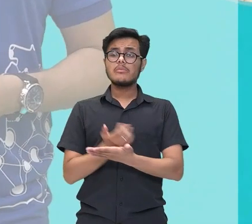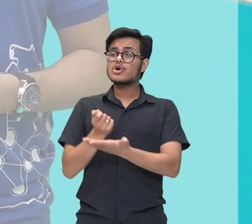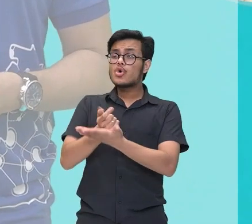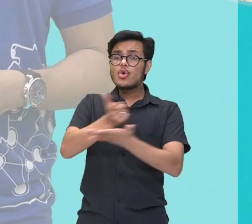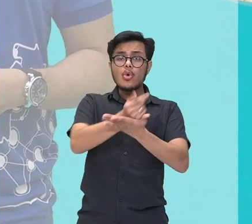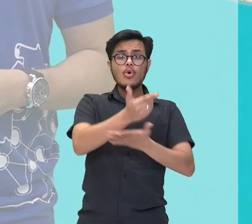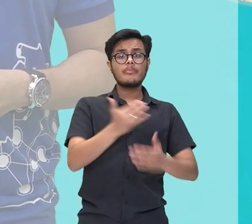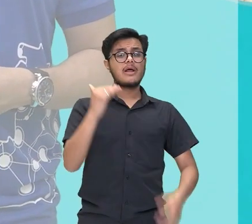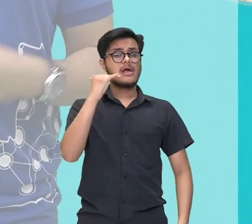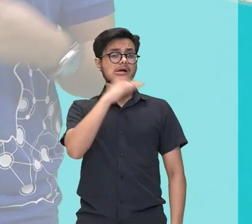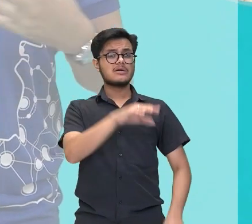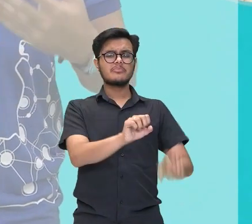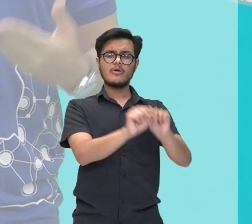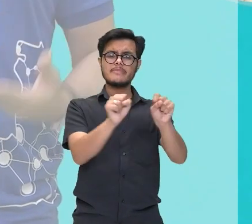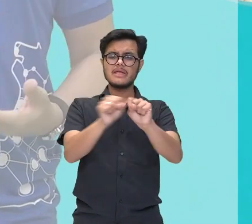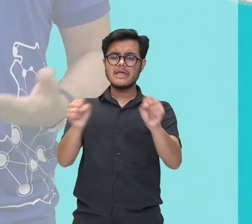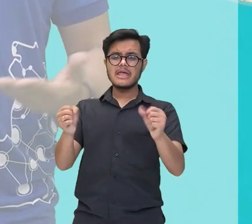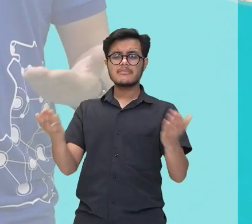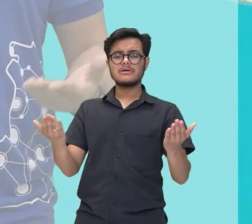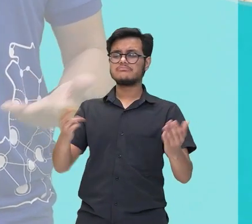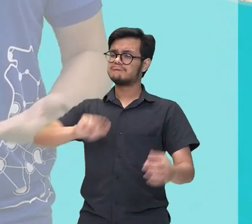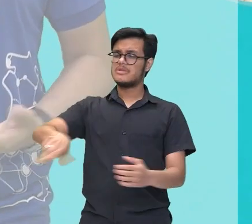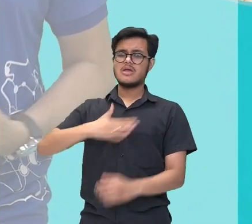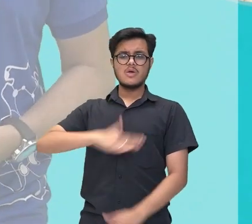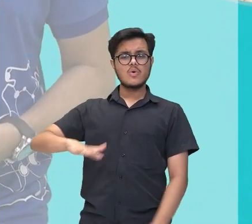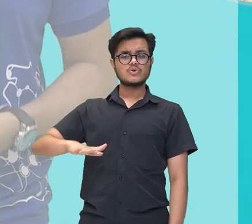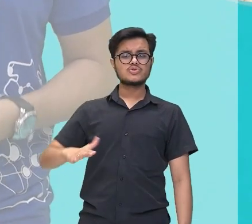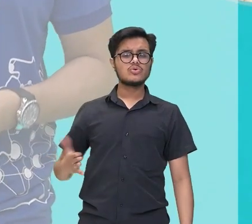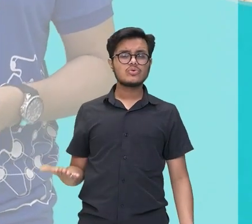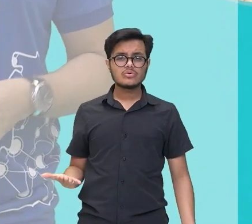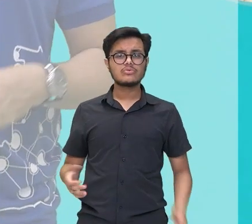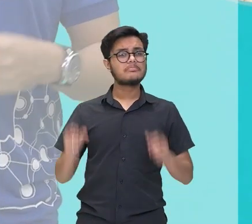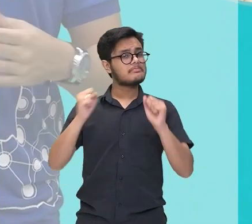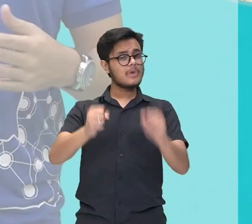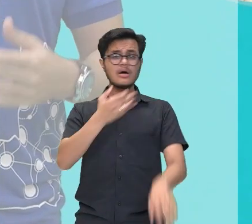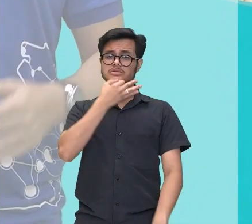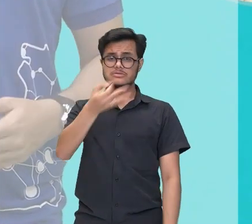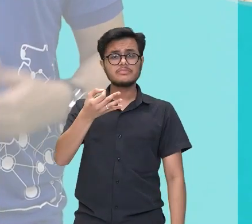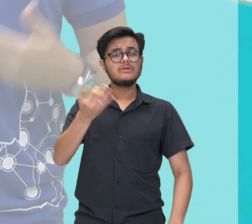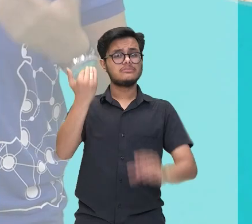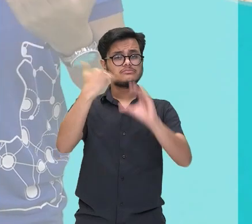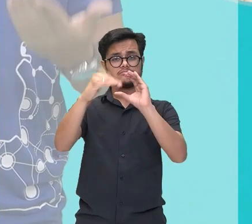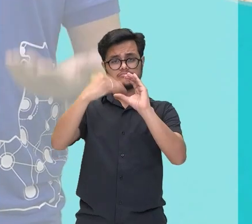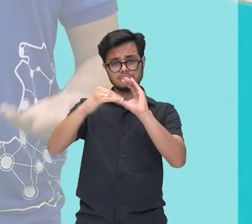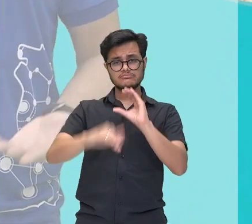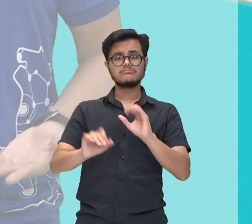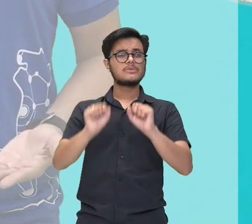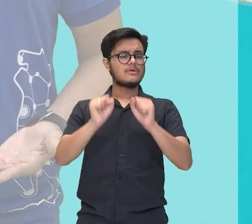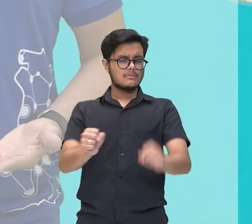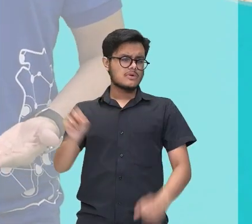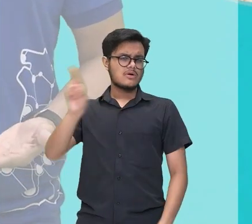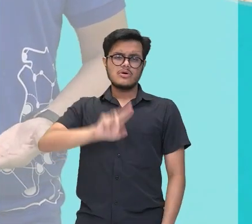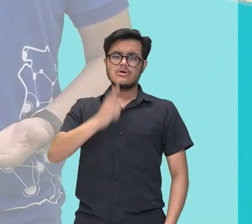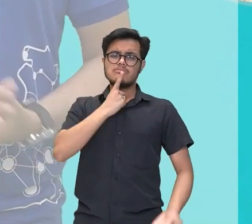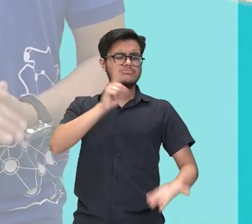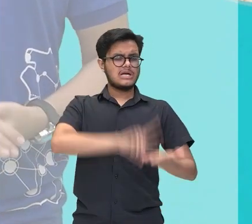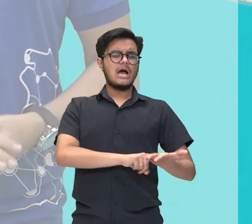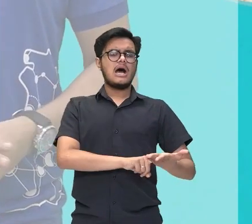não tenha vindo da forma que você gostaria que viesse, você também pode fazer essa carta